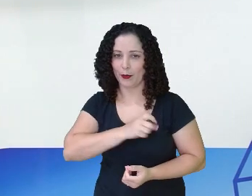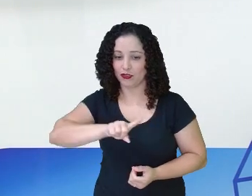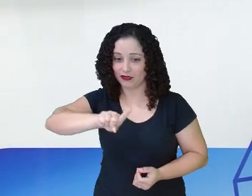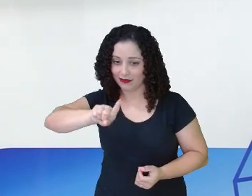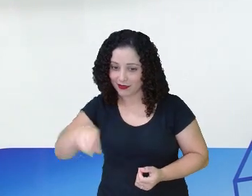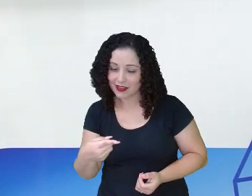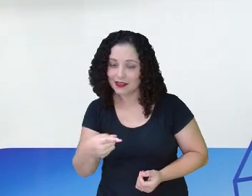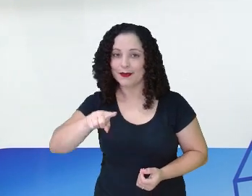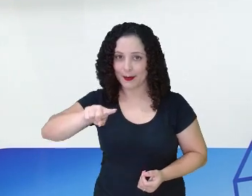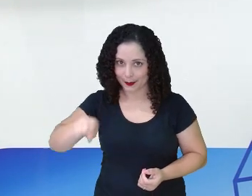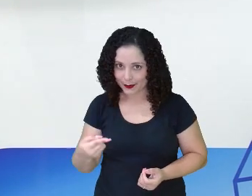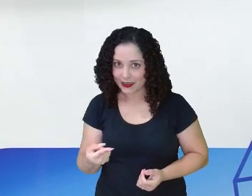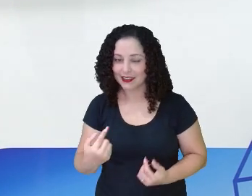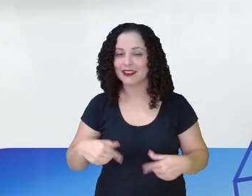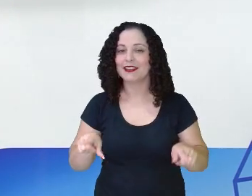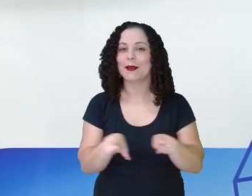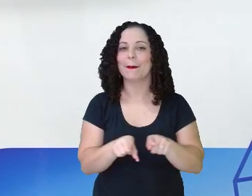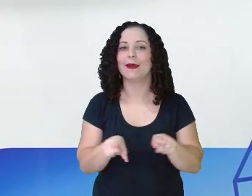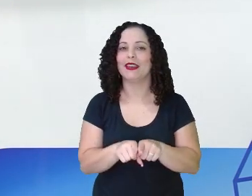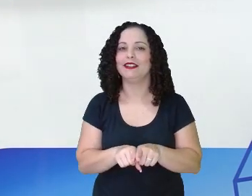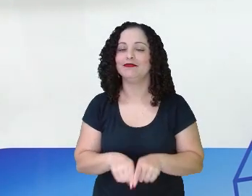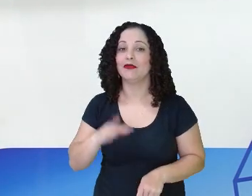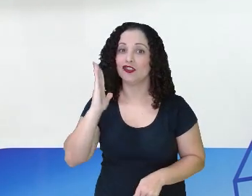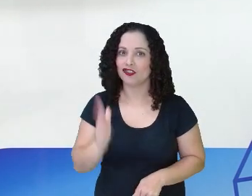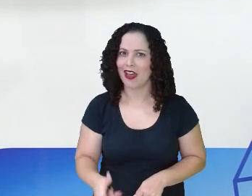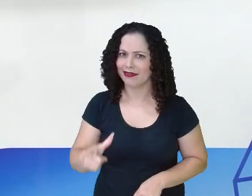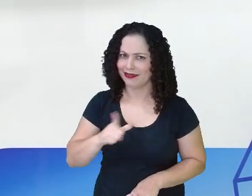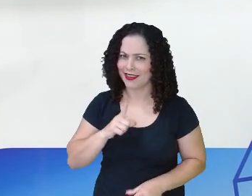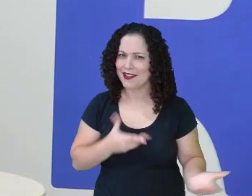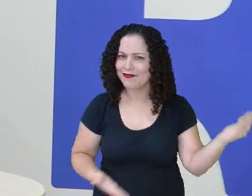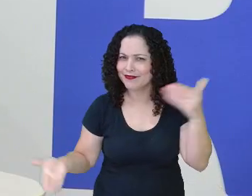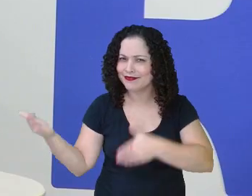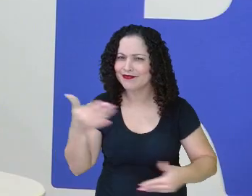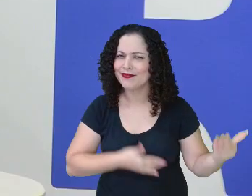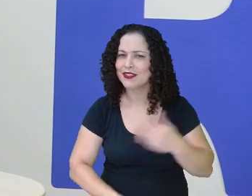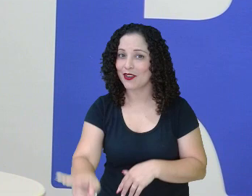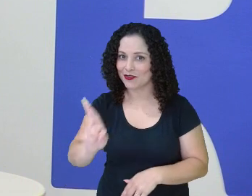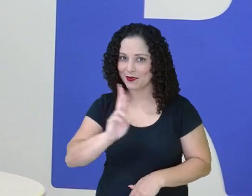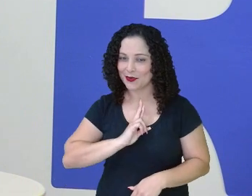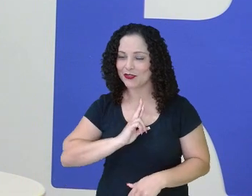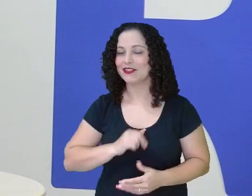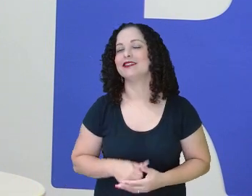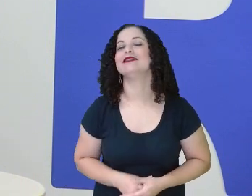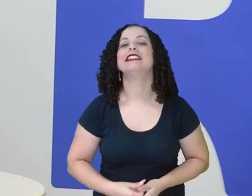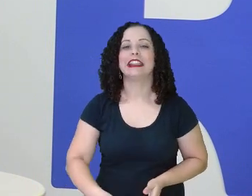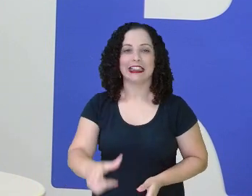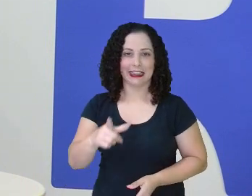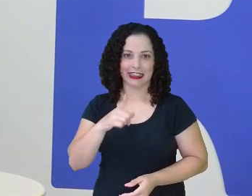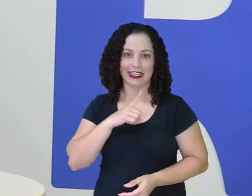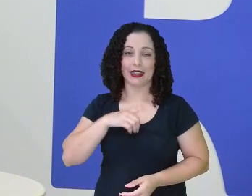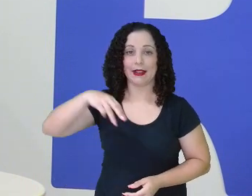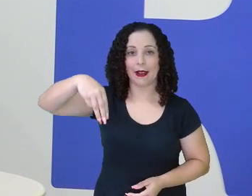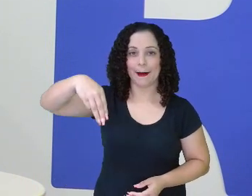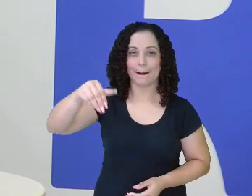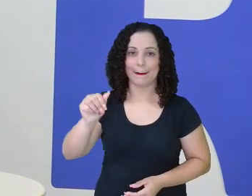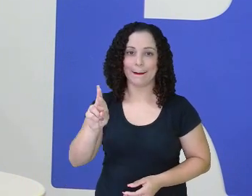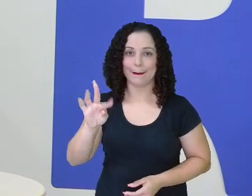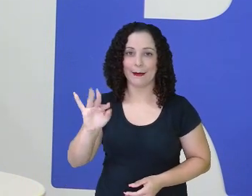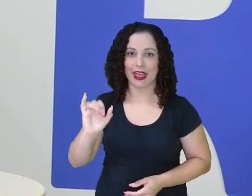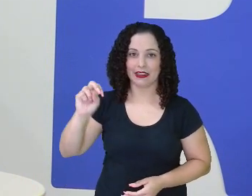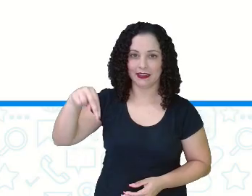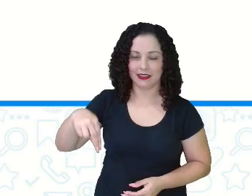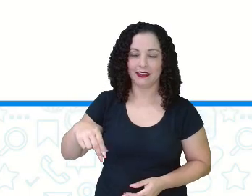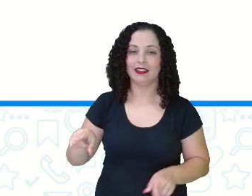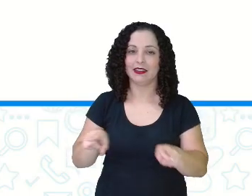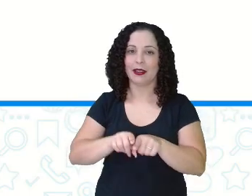sistema monetário. E aí, professora, já temos resultado? Não acredito. Já temos. Quando você acabou de ler, Martim e João responderam na